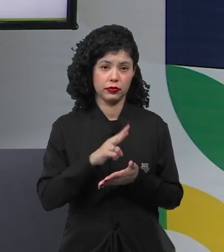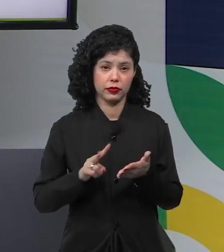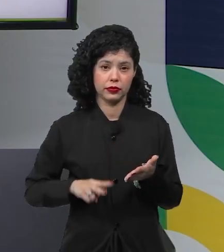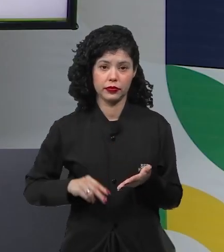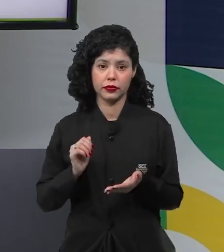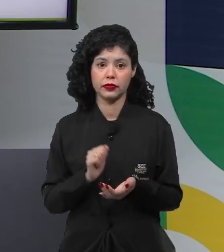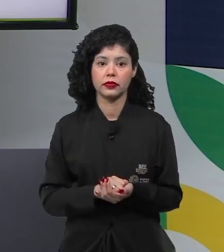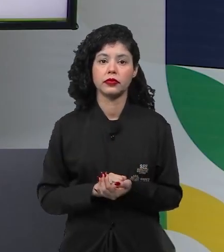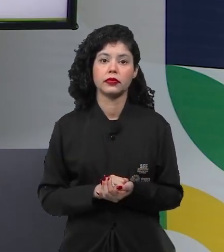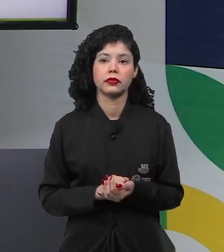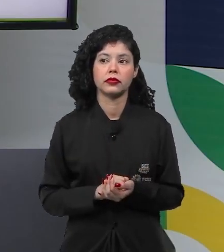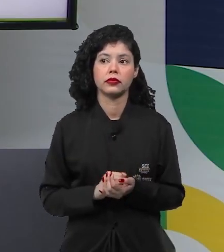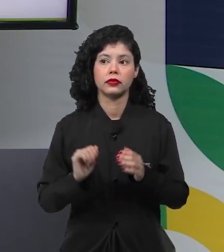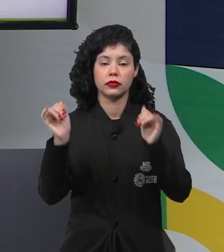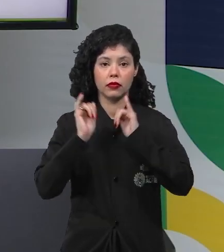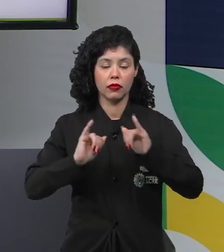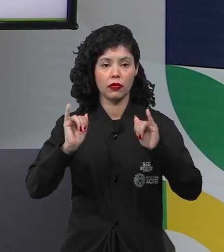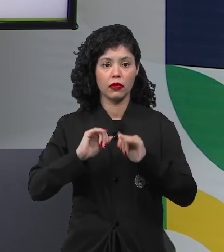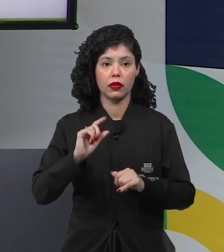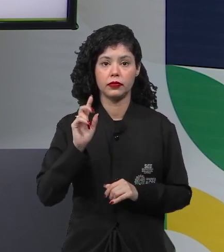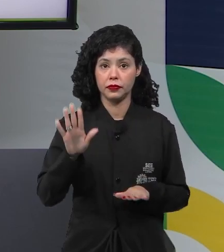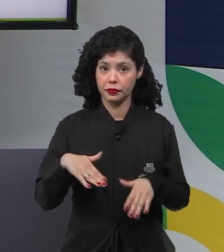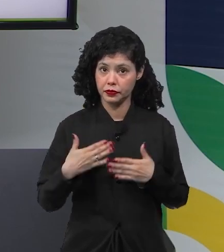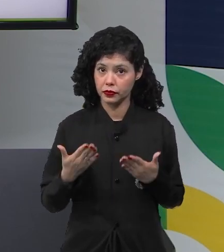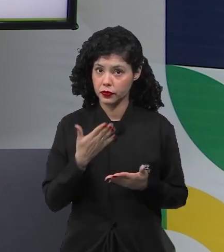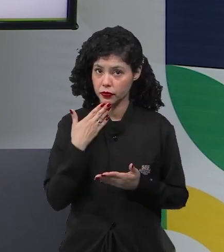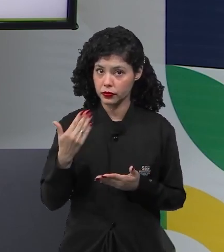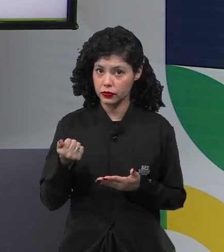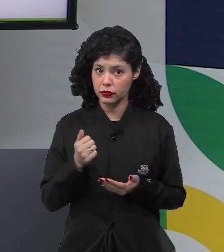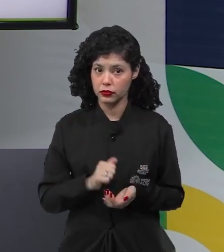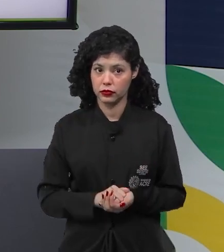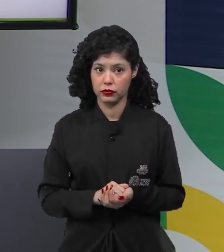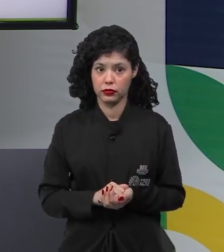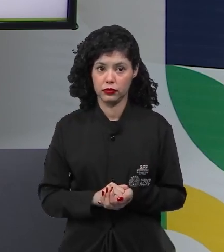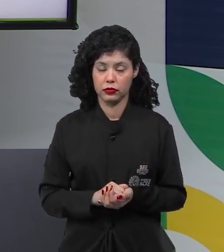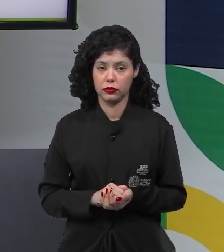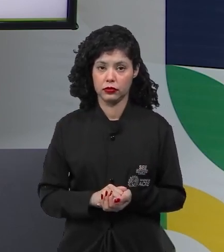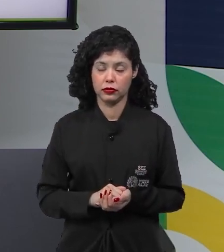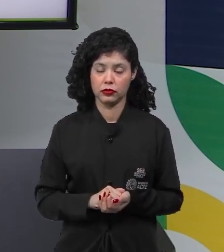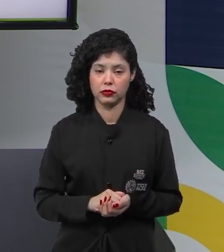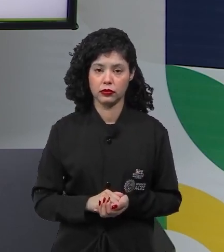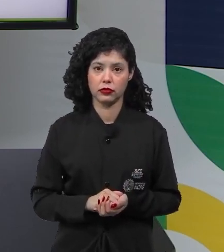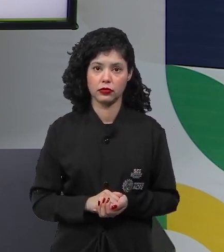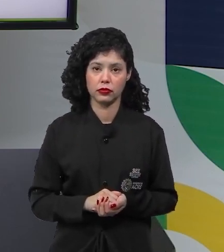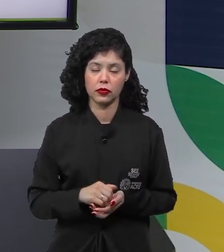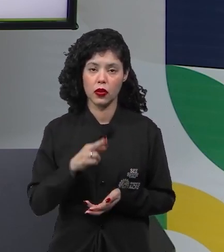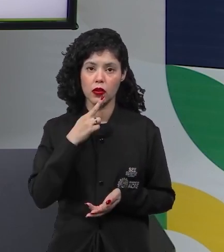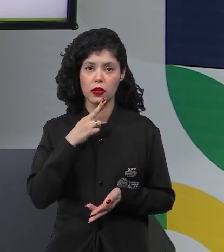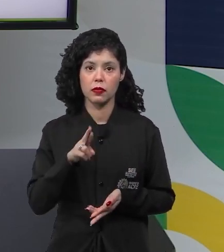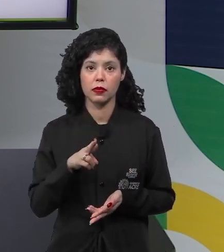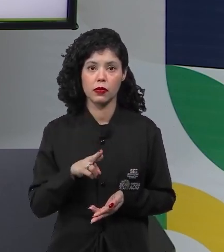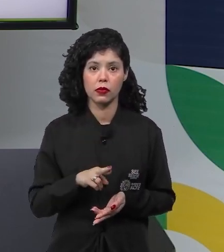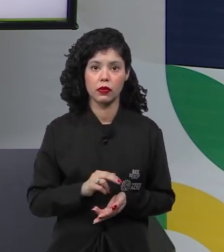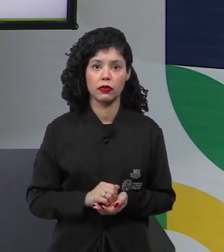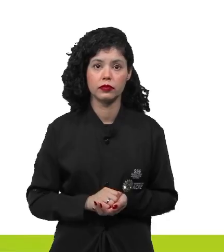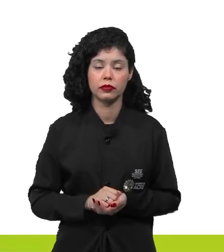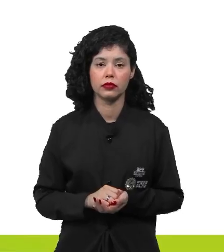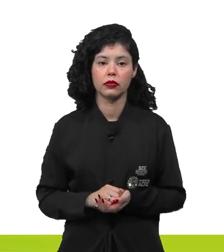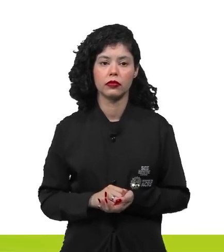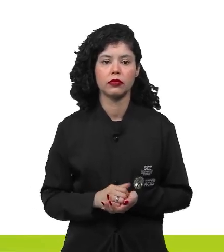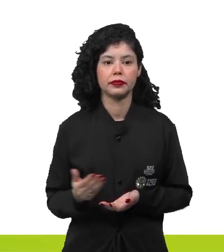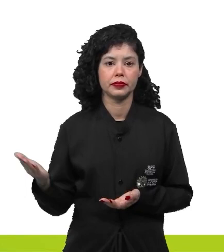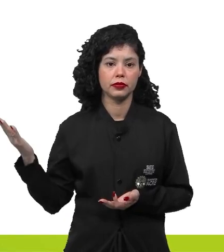o enunciado da questão e vamos ver qual melhor se encaixa na resposta da nossa pergunta.